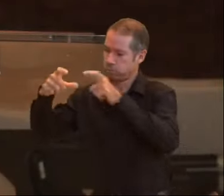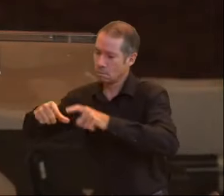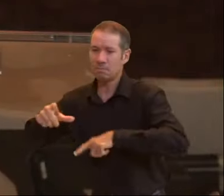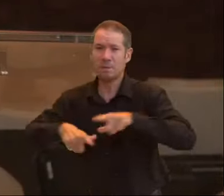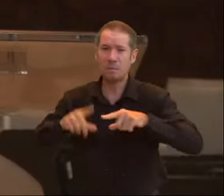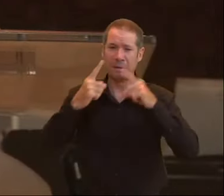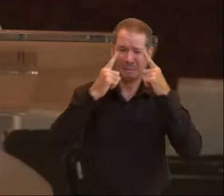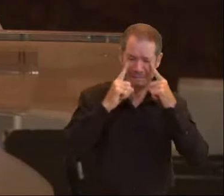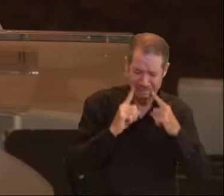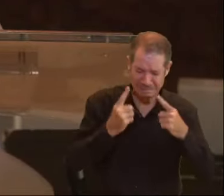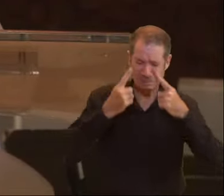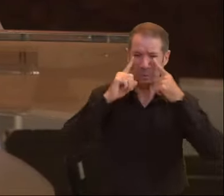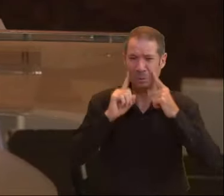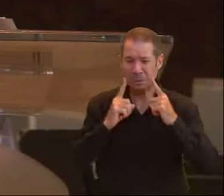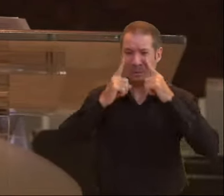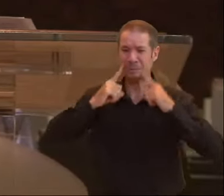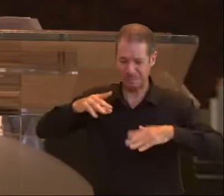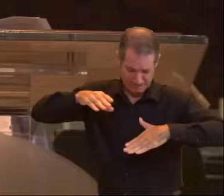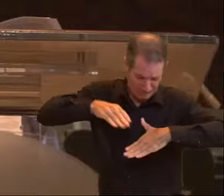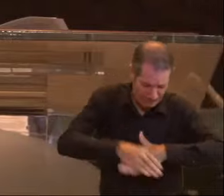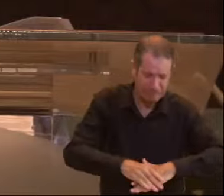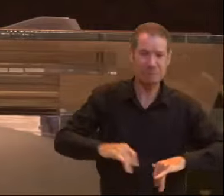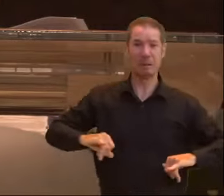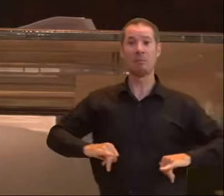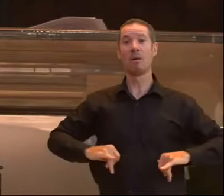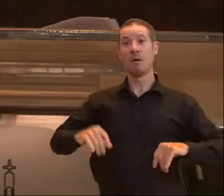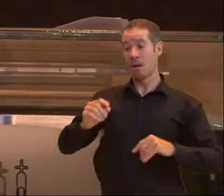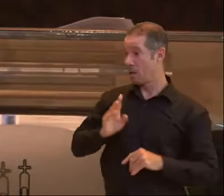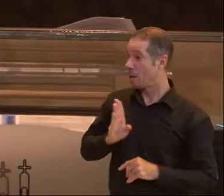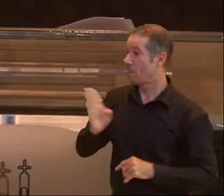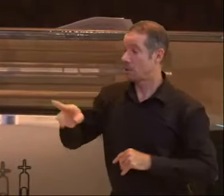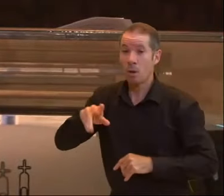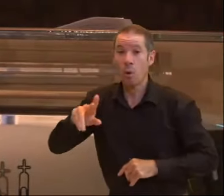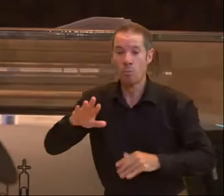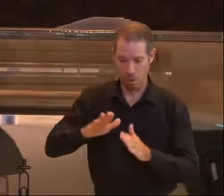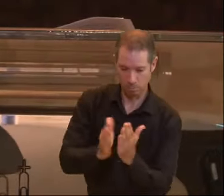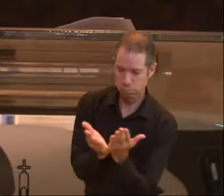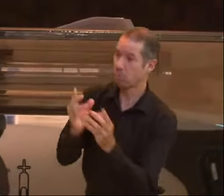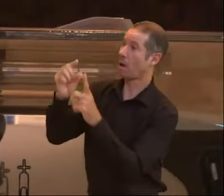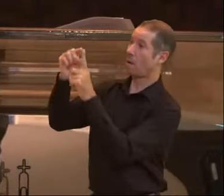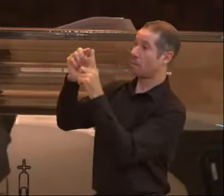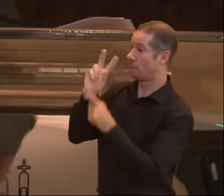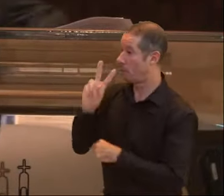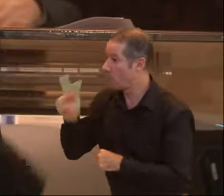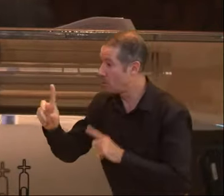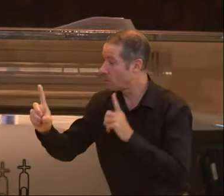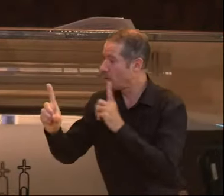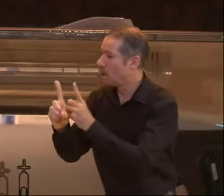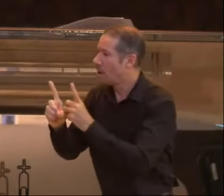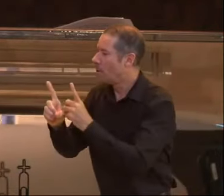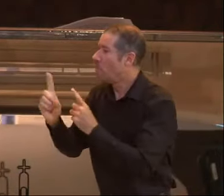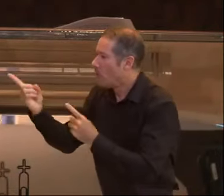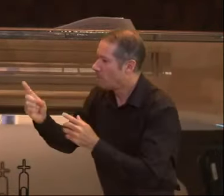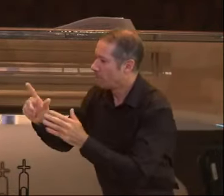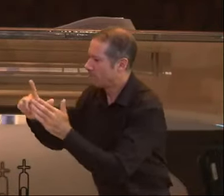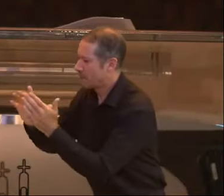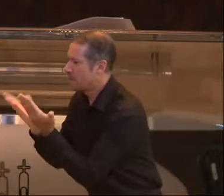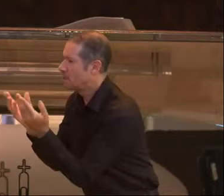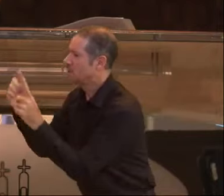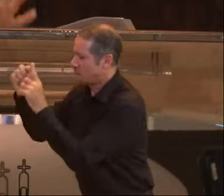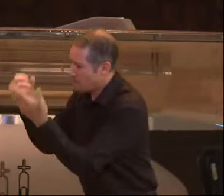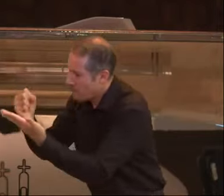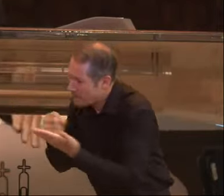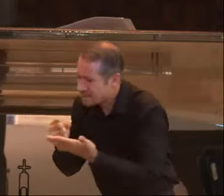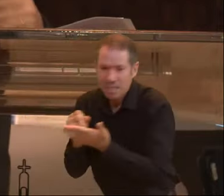trabalho chorando, de tanta humilhação. E quando eu passei, tinha um irmão com a Bíblia na mão. Falei: irmão, me presta essa Bíblia aqui. O que houve? Eu